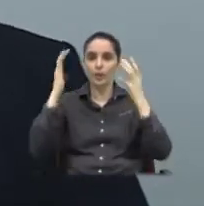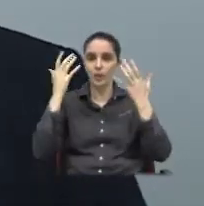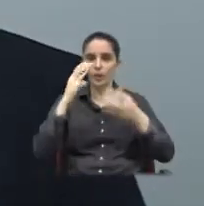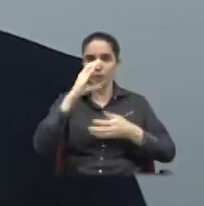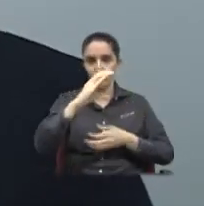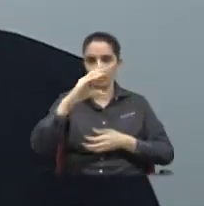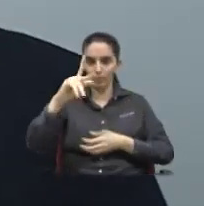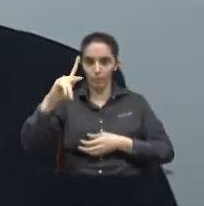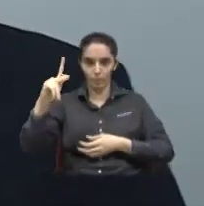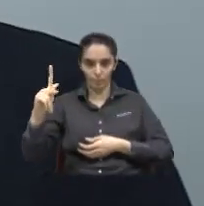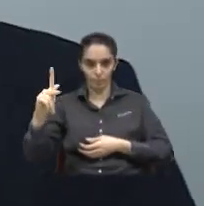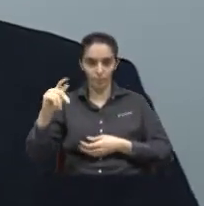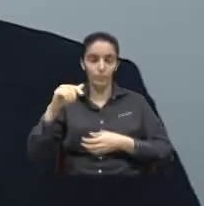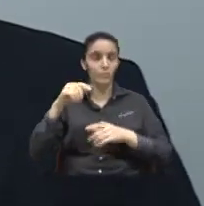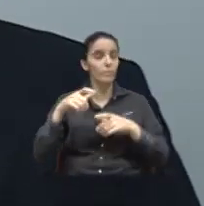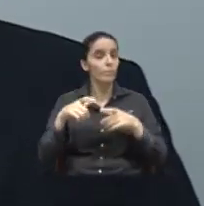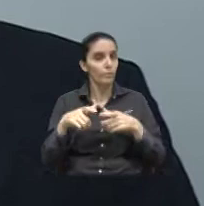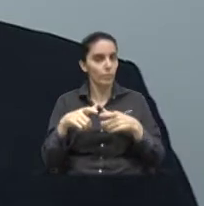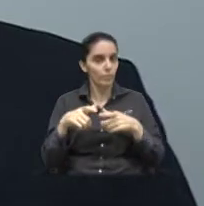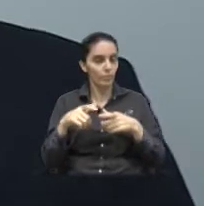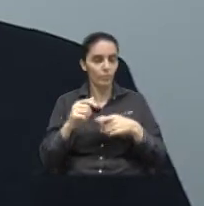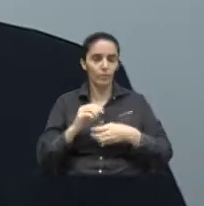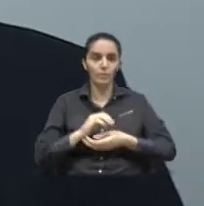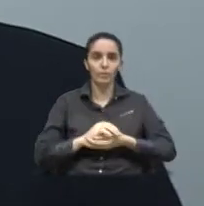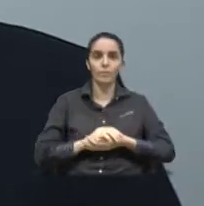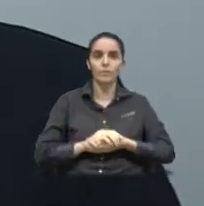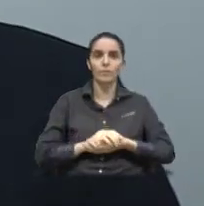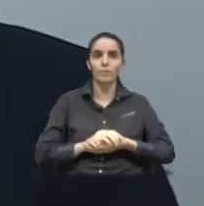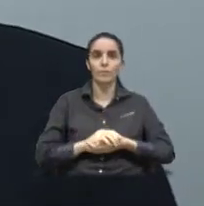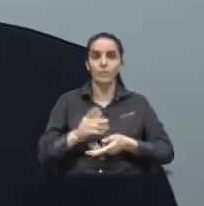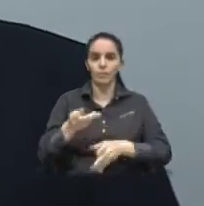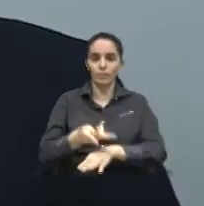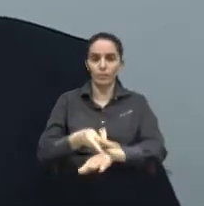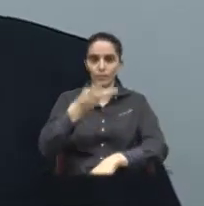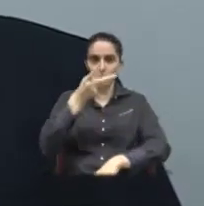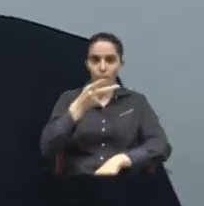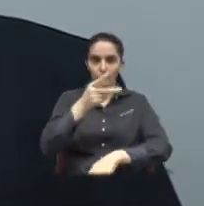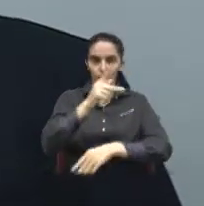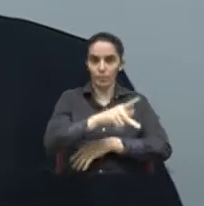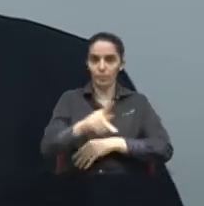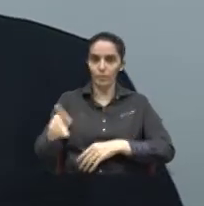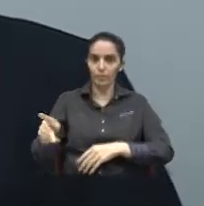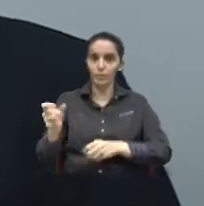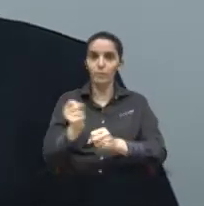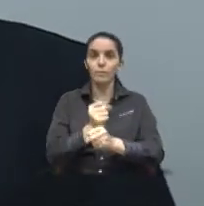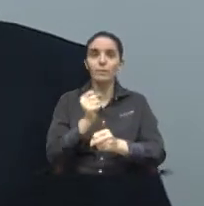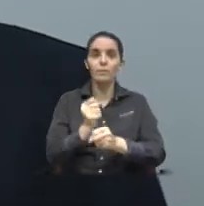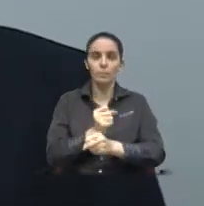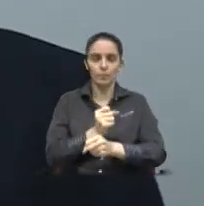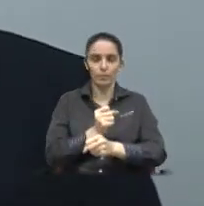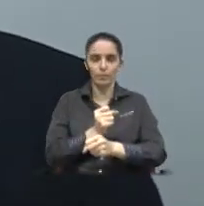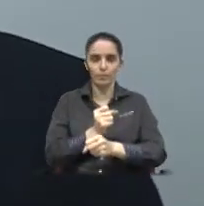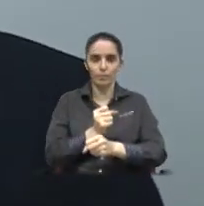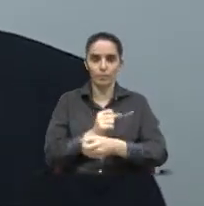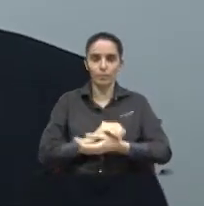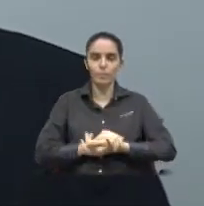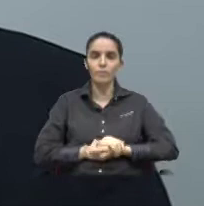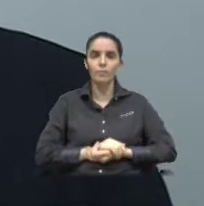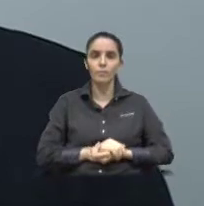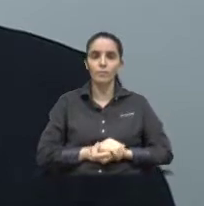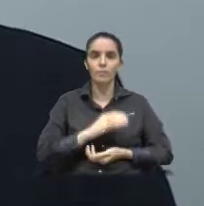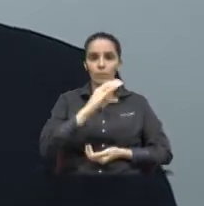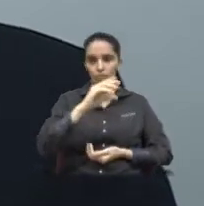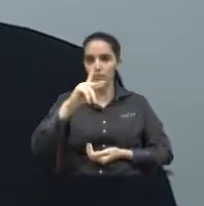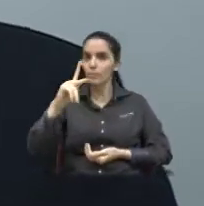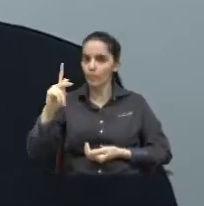CPP, onde será feito o Prêmio Professor do Ano, como costume que é feito pelo